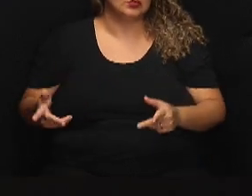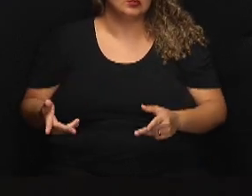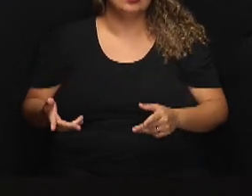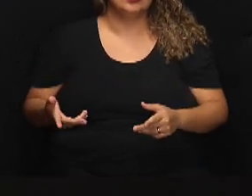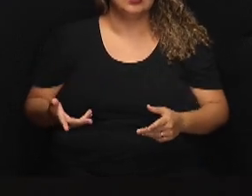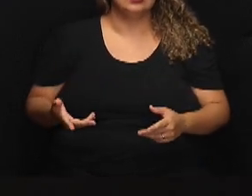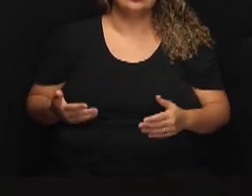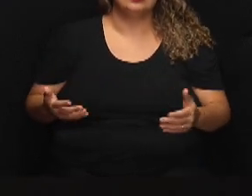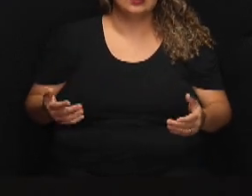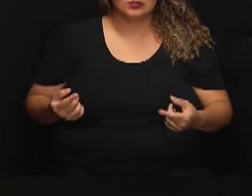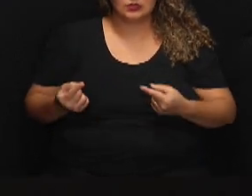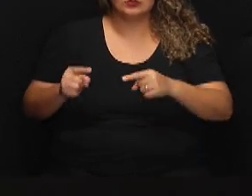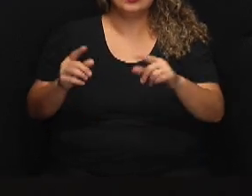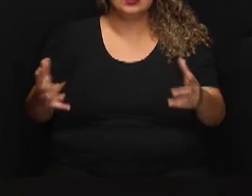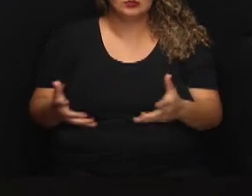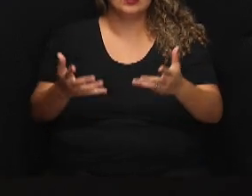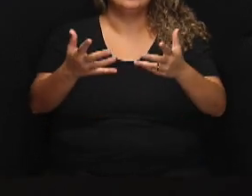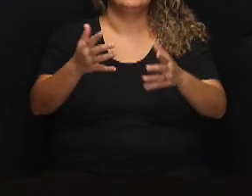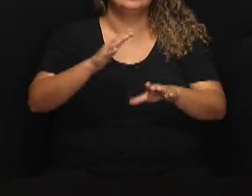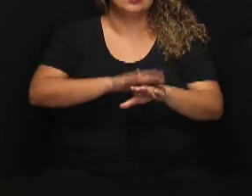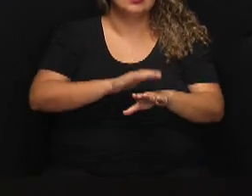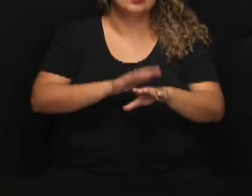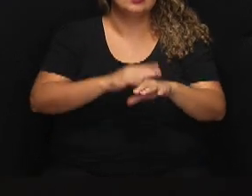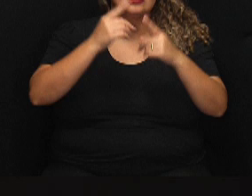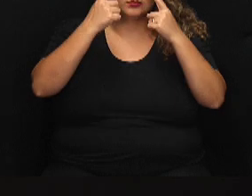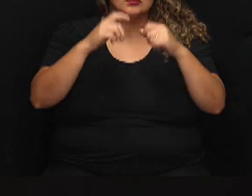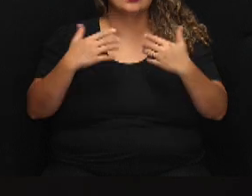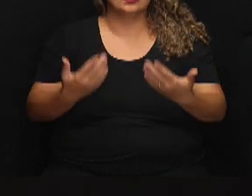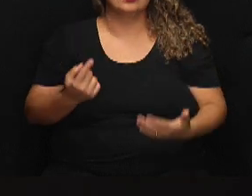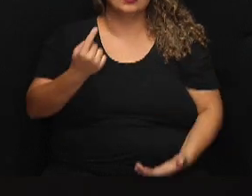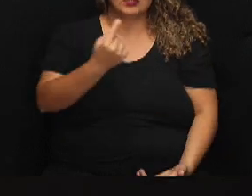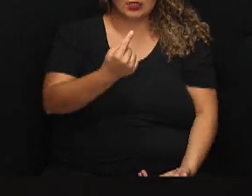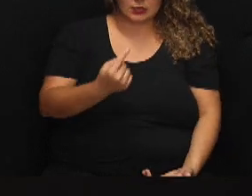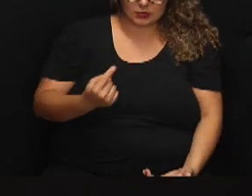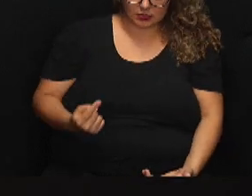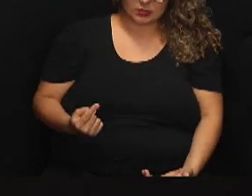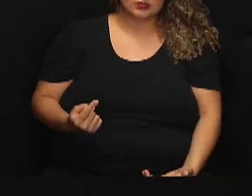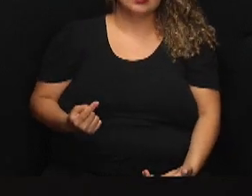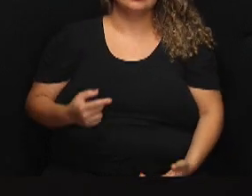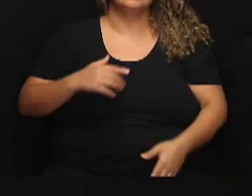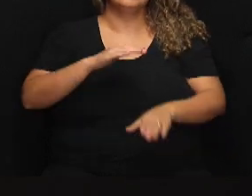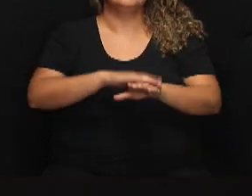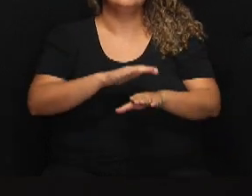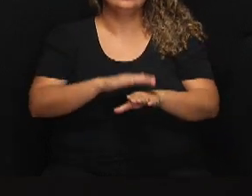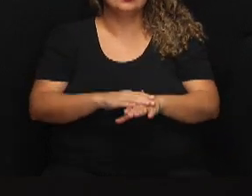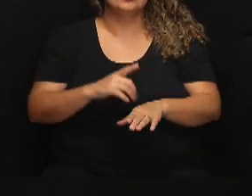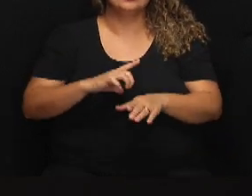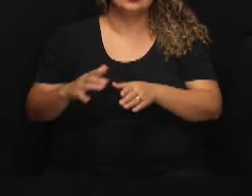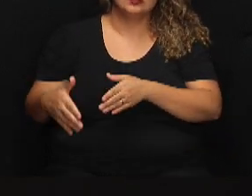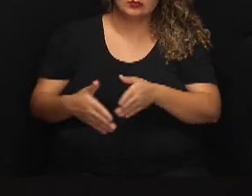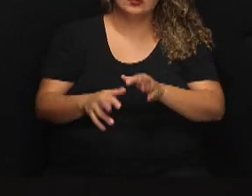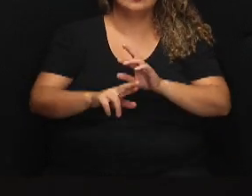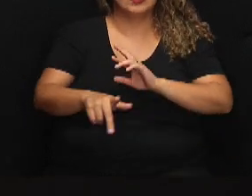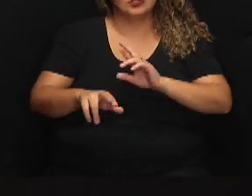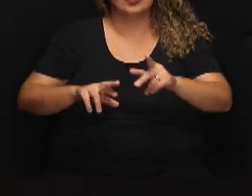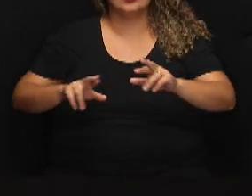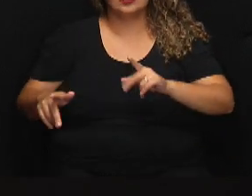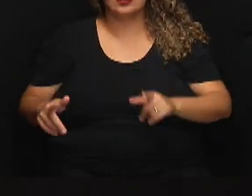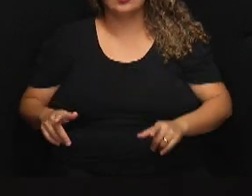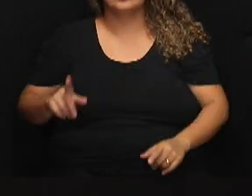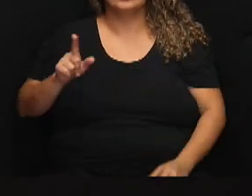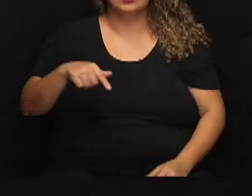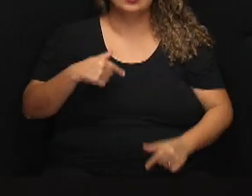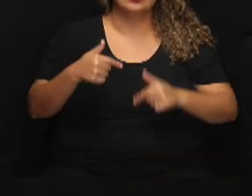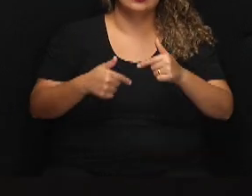agente provocador dessa ação violenta. Então, para cada uma dessas ações, existe um caminho diferente, né, que foi o que a gente